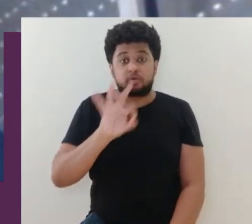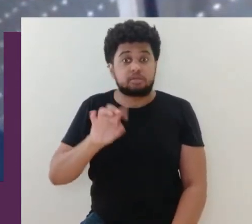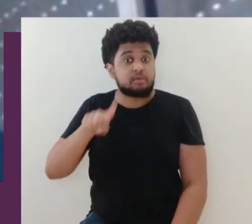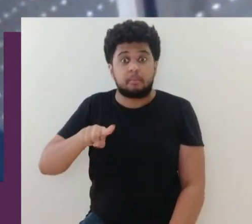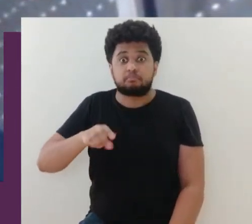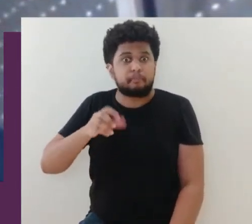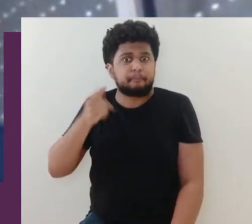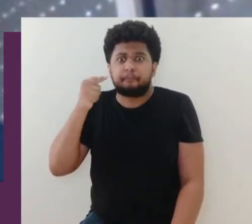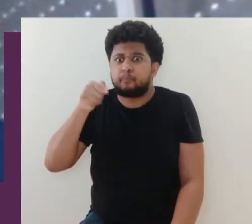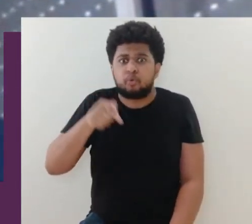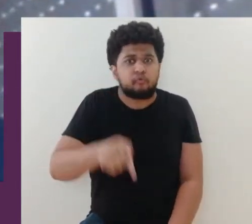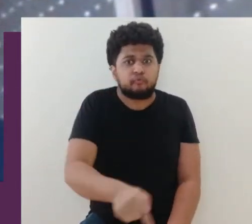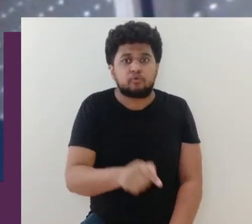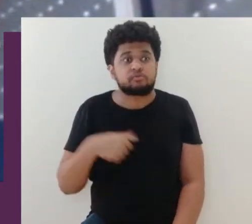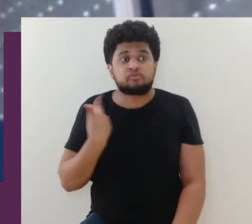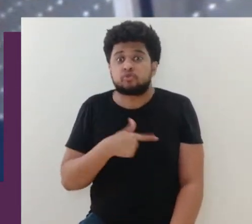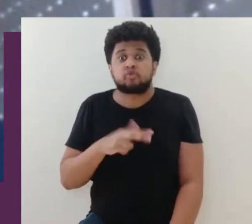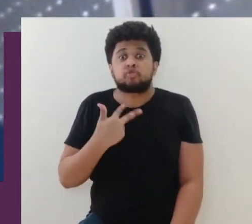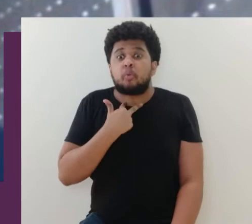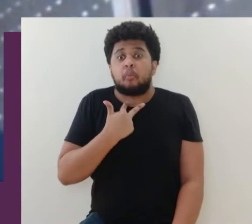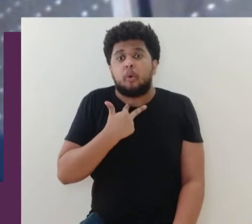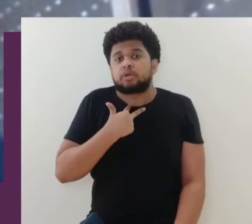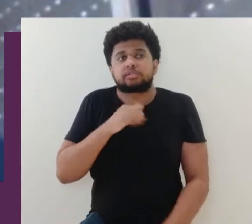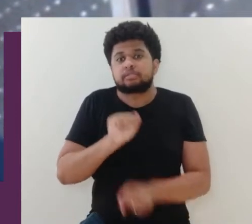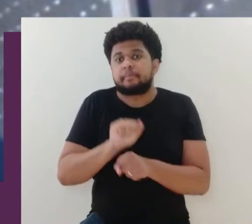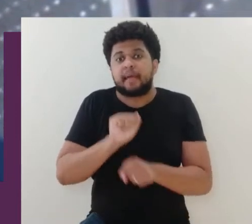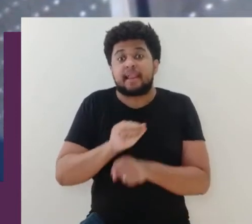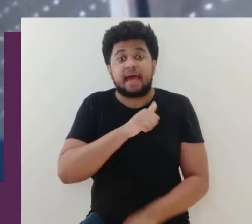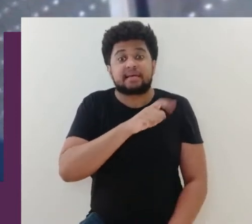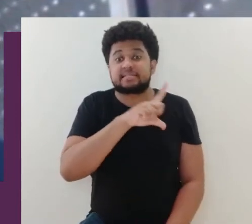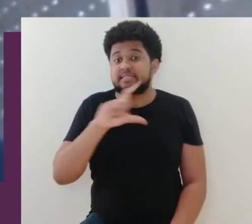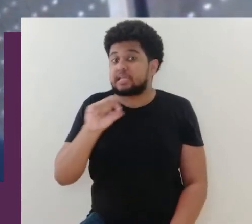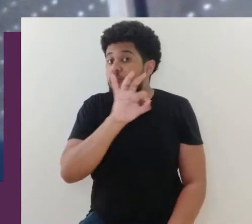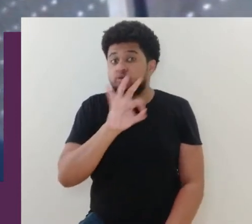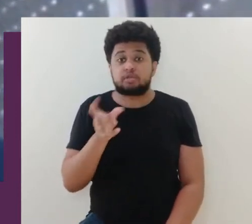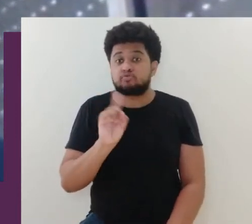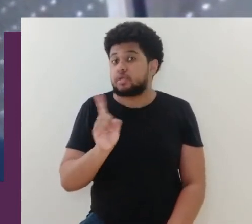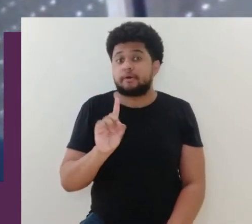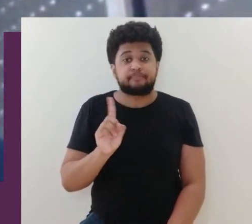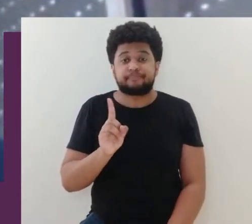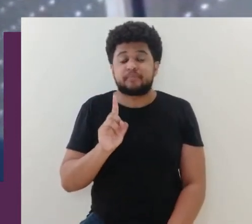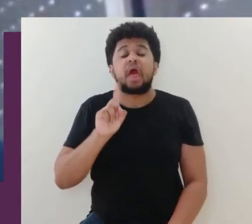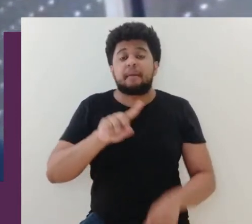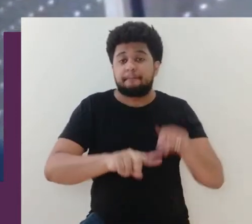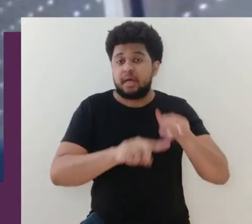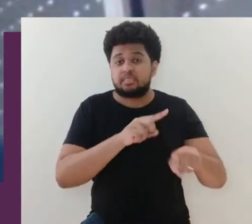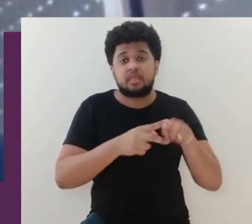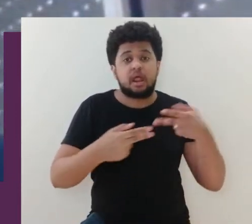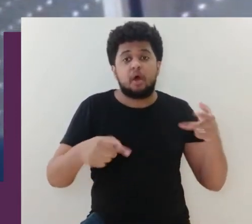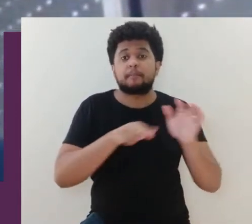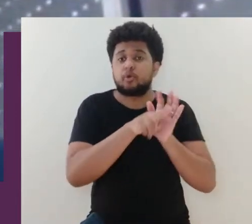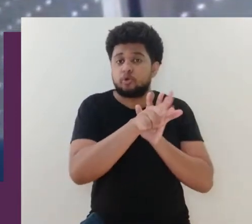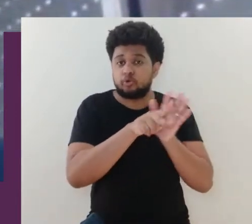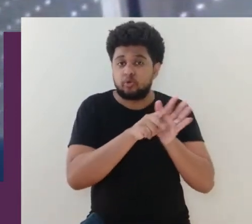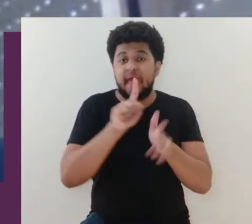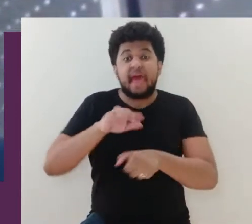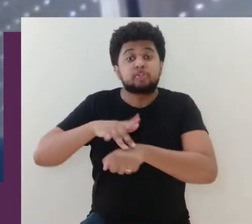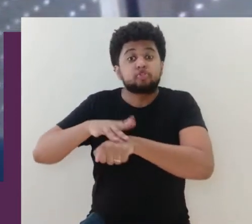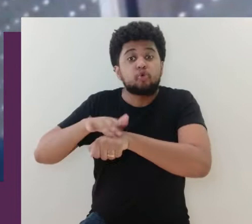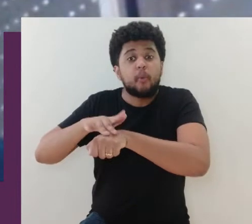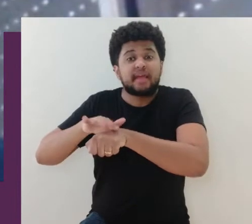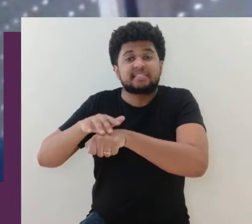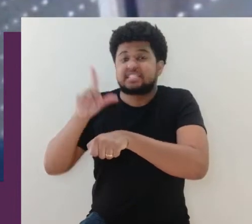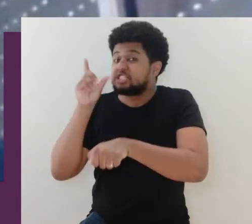algo extraordinário. A gente não pode esperar algo perto dos 100%, não. Isso é material biológico, é uma doença